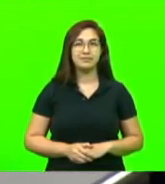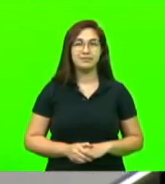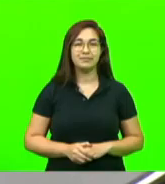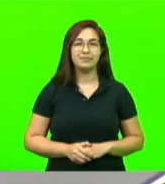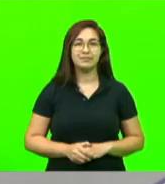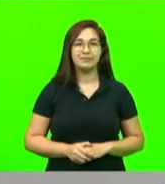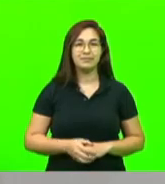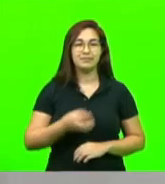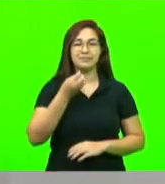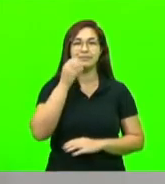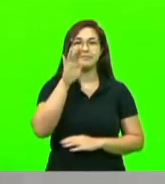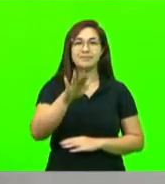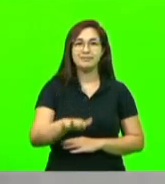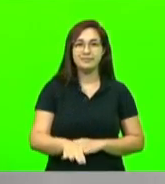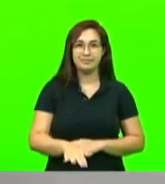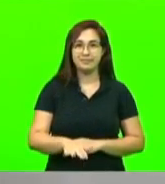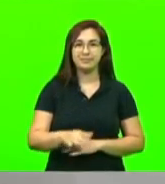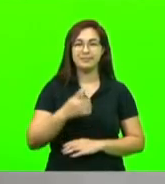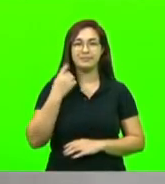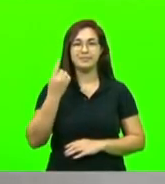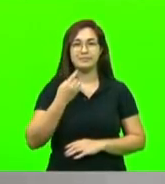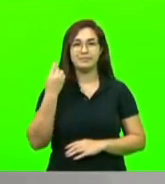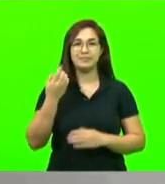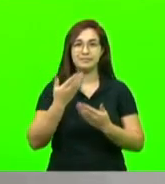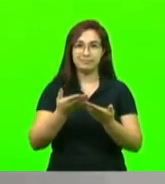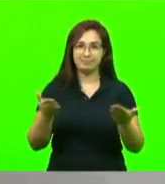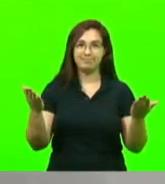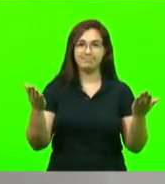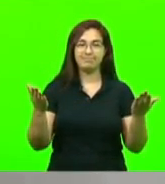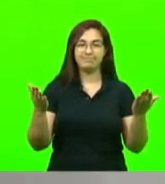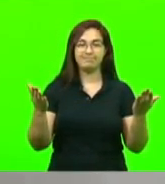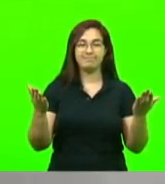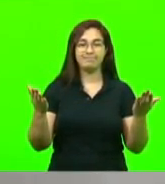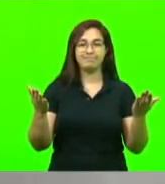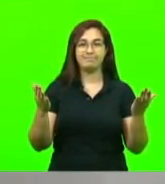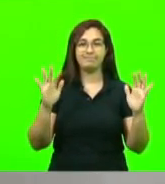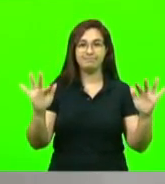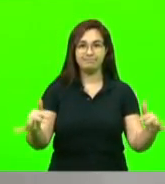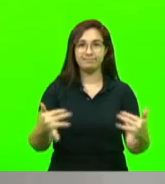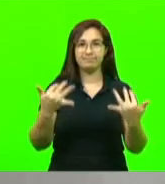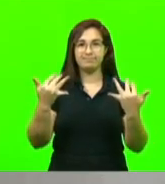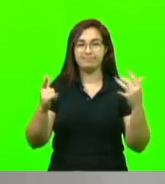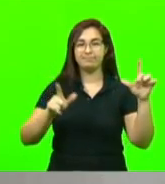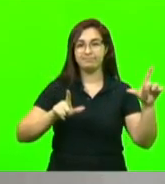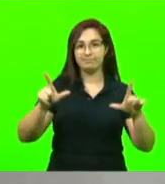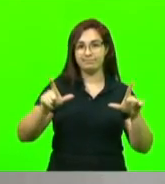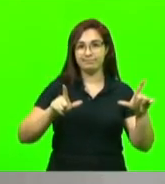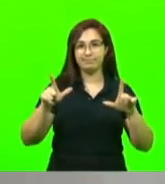Boa tarde, senhores deputados, senhoras deputadas, todos que nos acompanham pela TVA. É sempre um